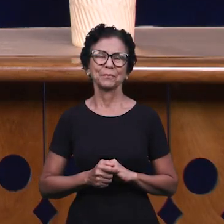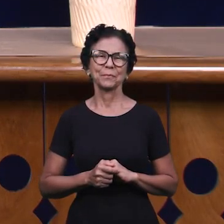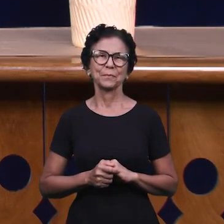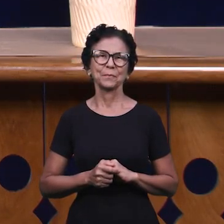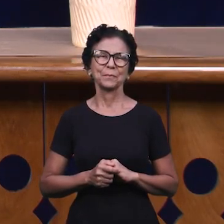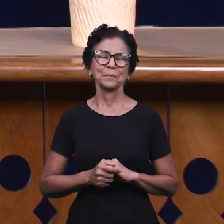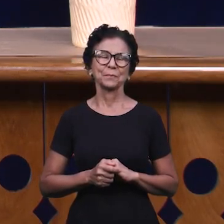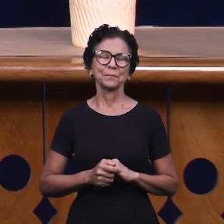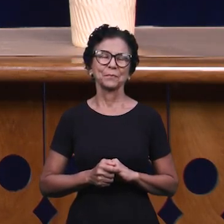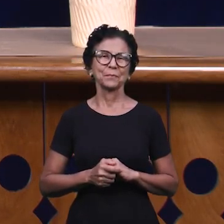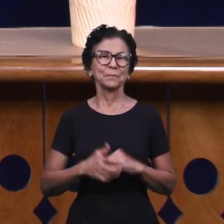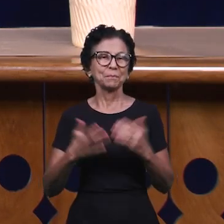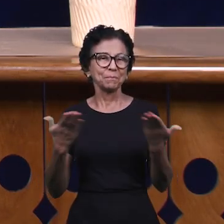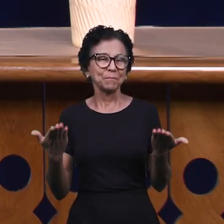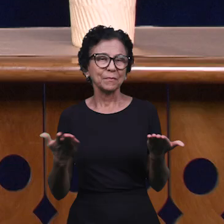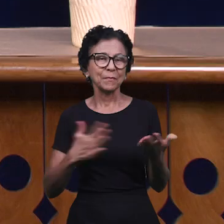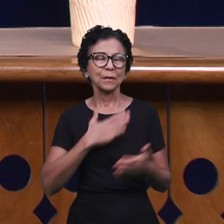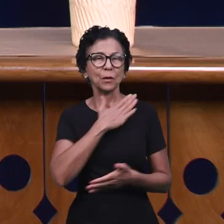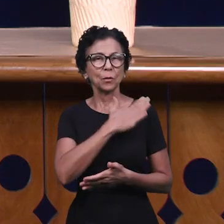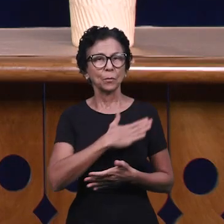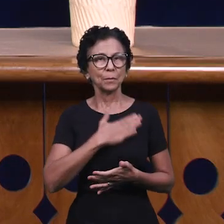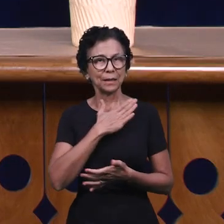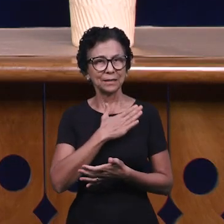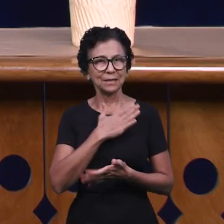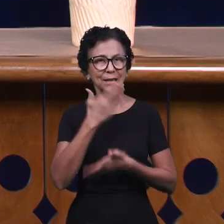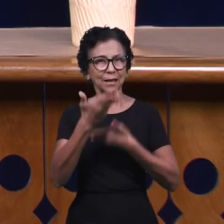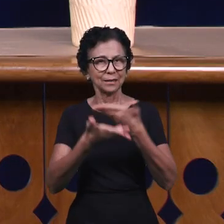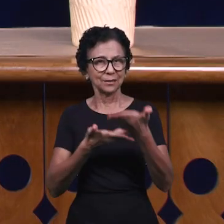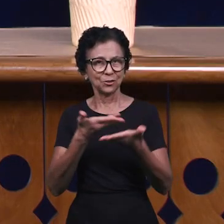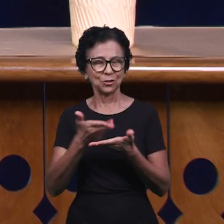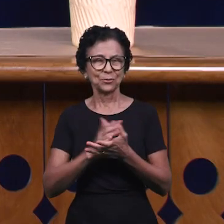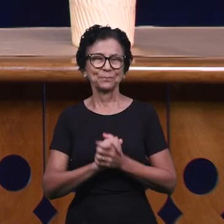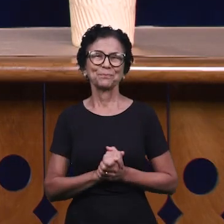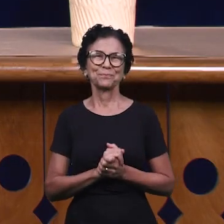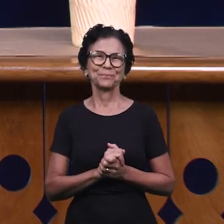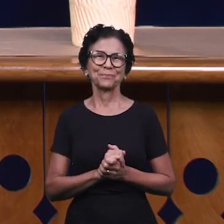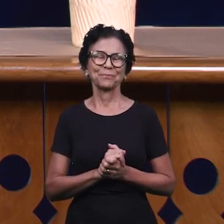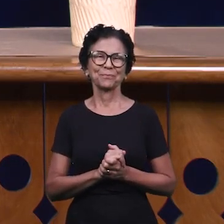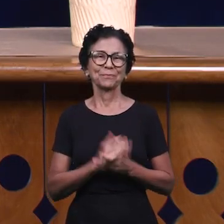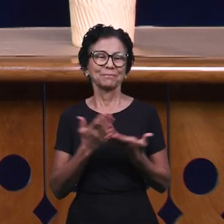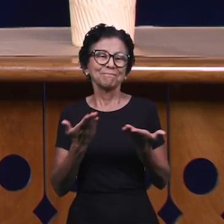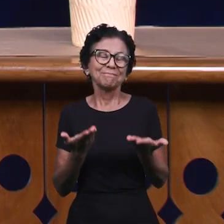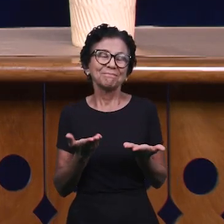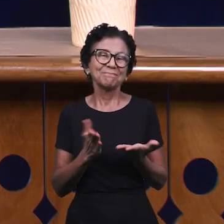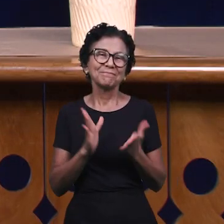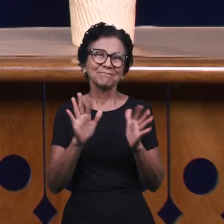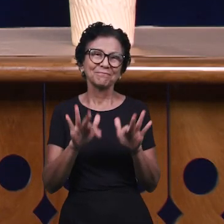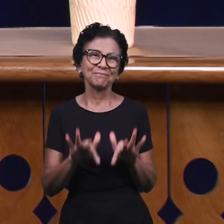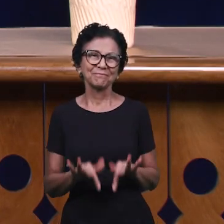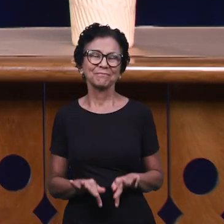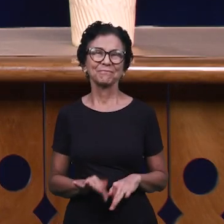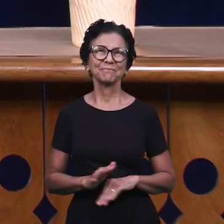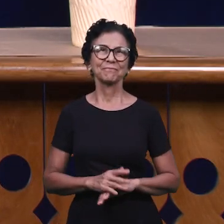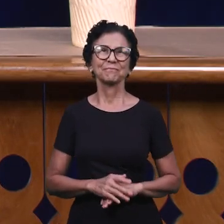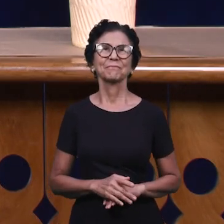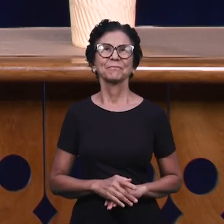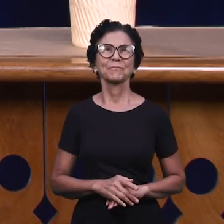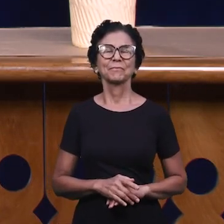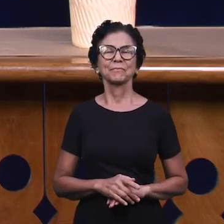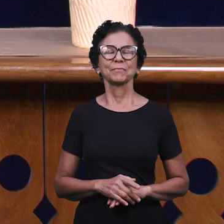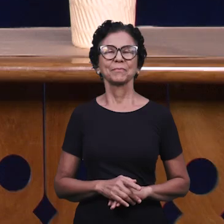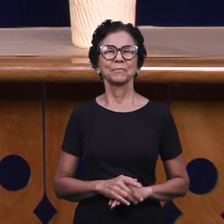Nós estamos à sua disposição e será um prazer te atender. Sendo assim, nós encerramos assim